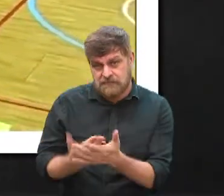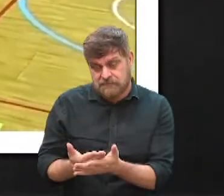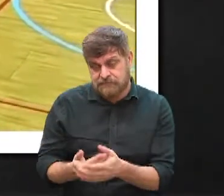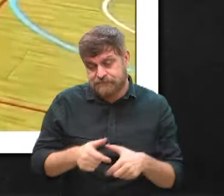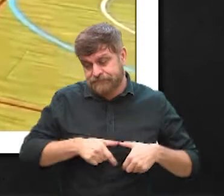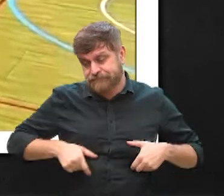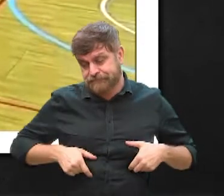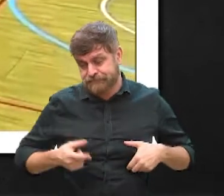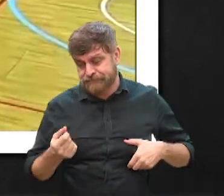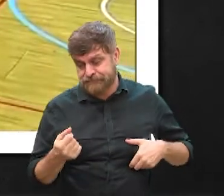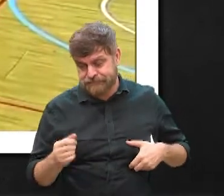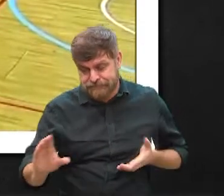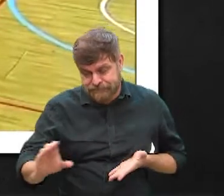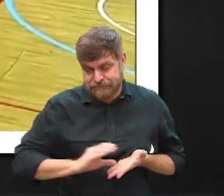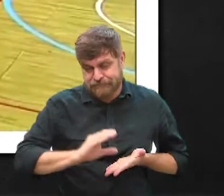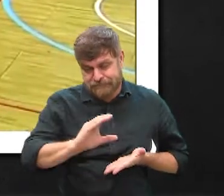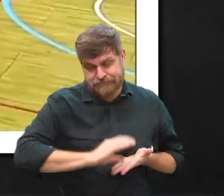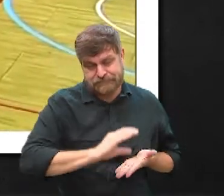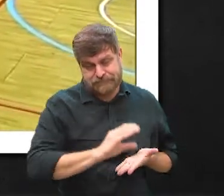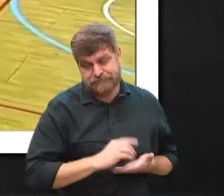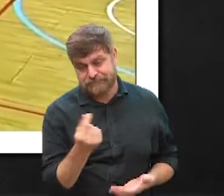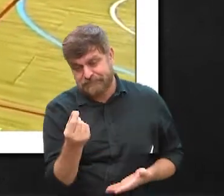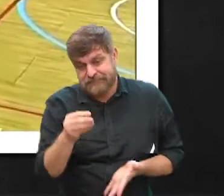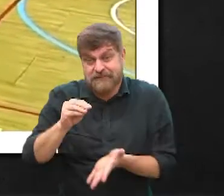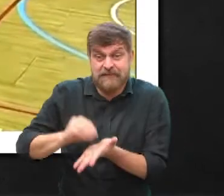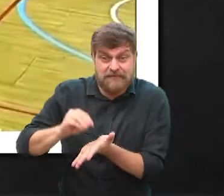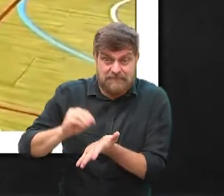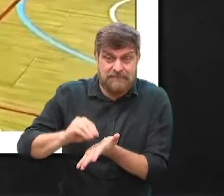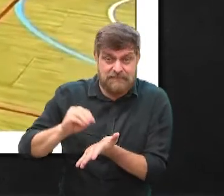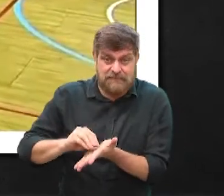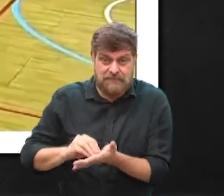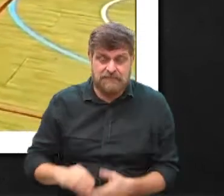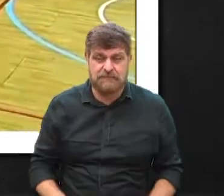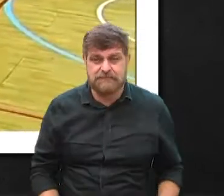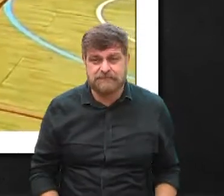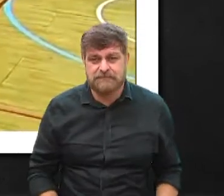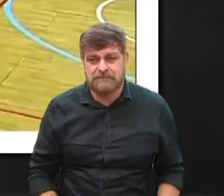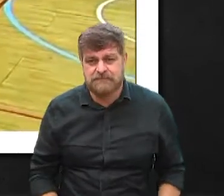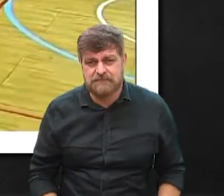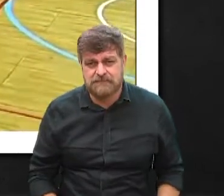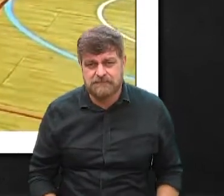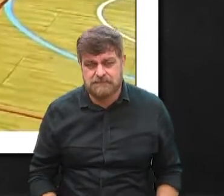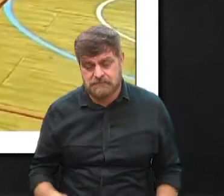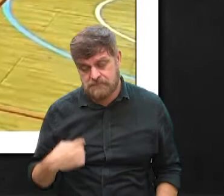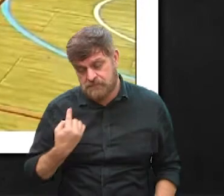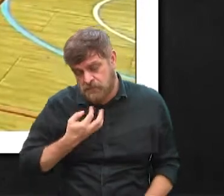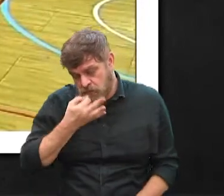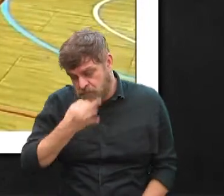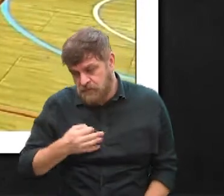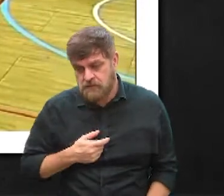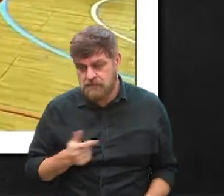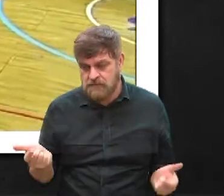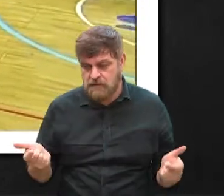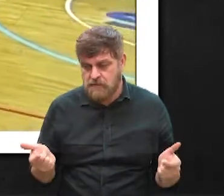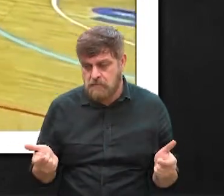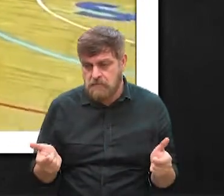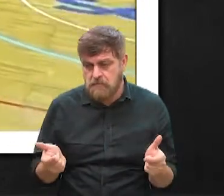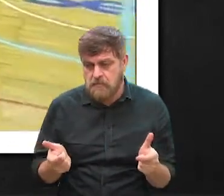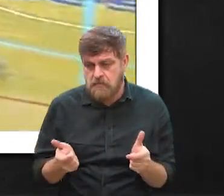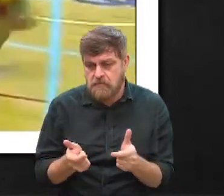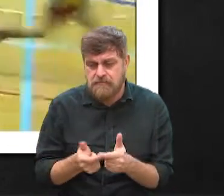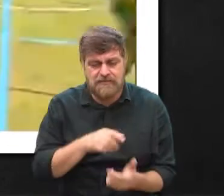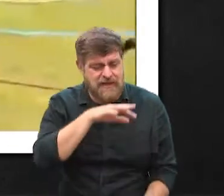conta de patrocínio, né? Incentivo. E Então, para a gente, essa redução é muito